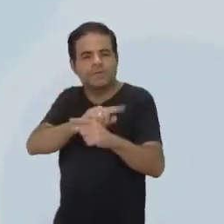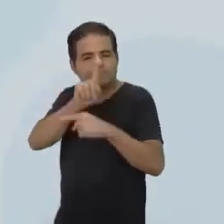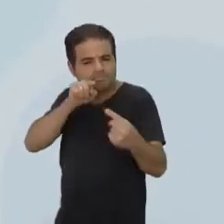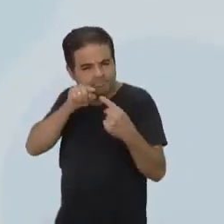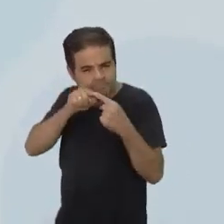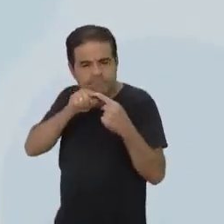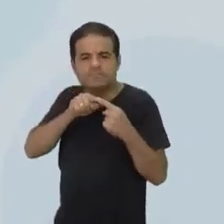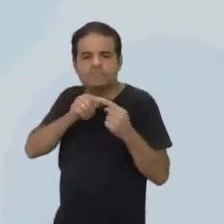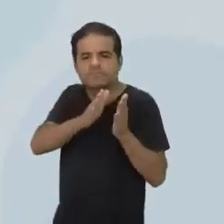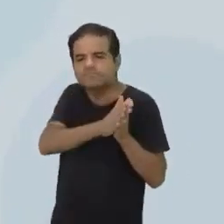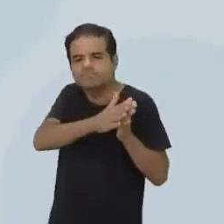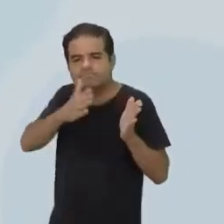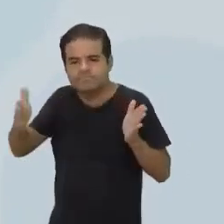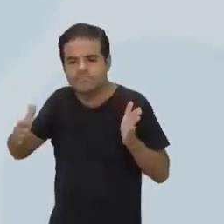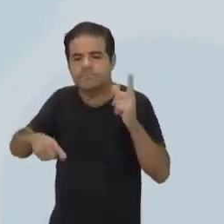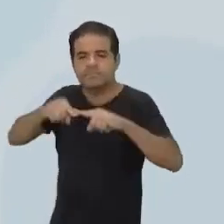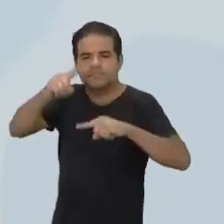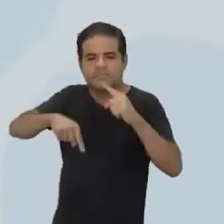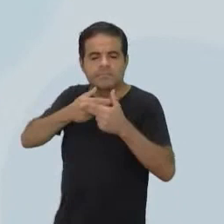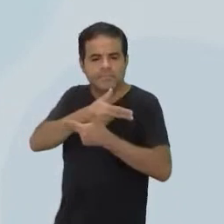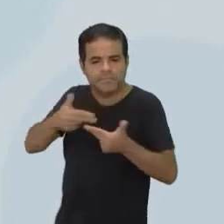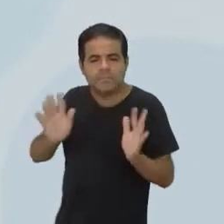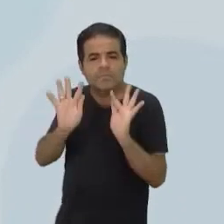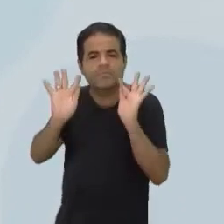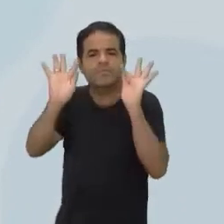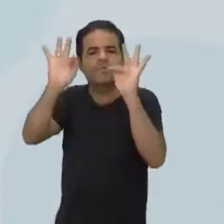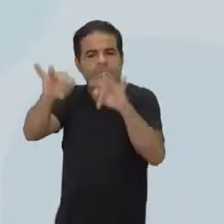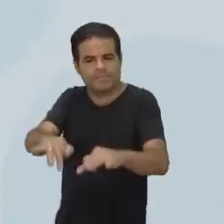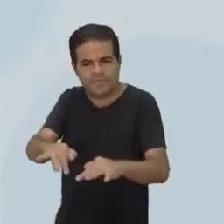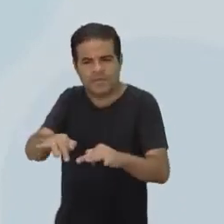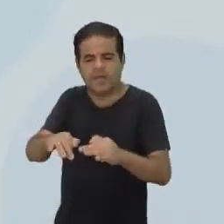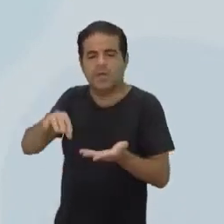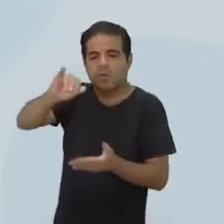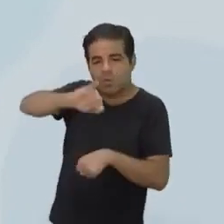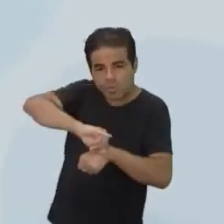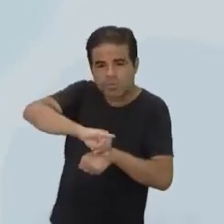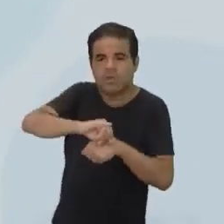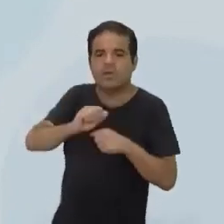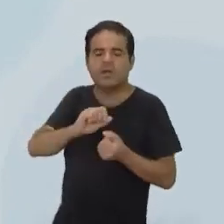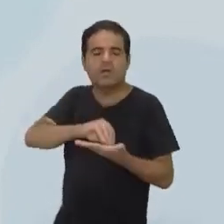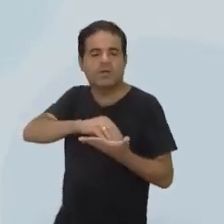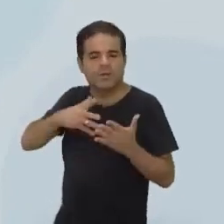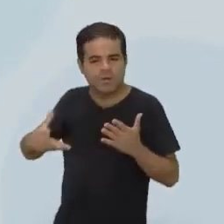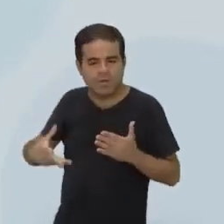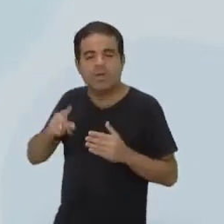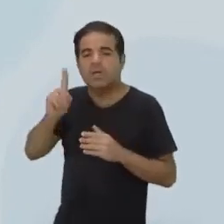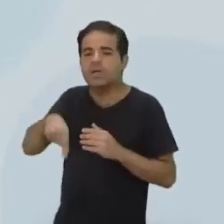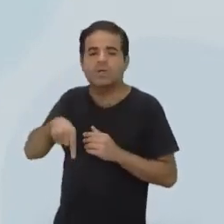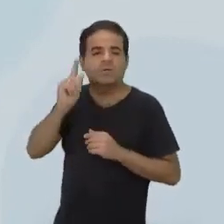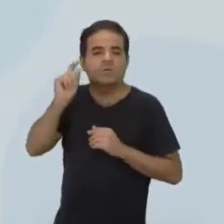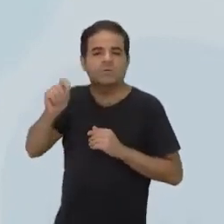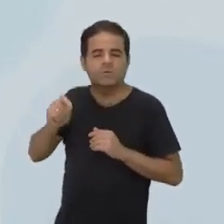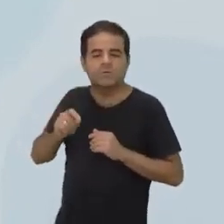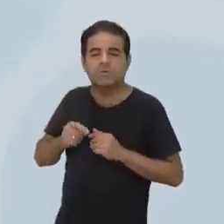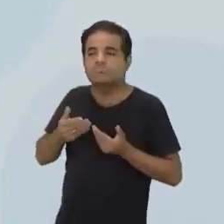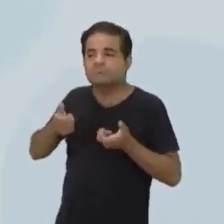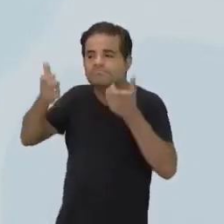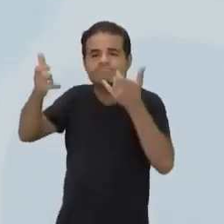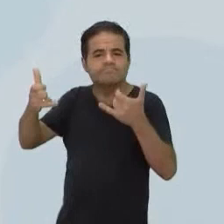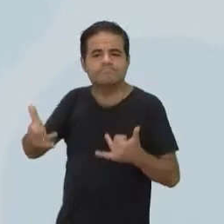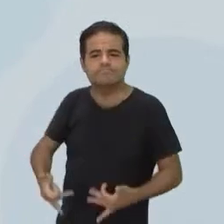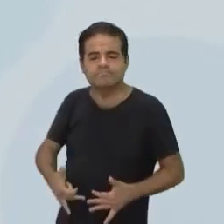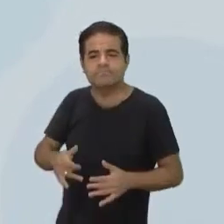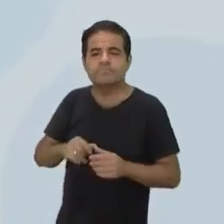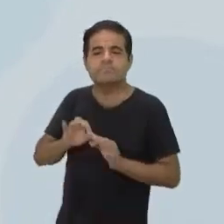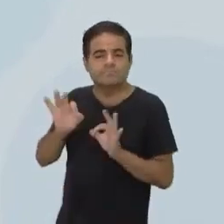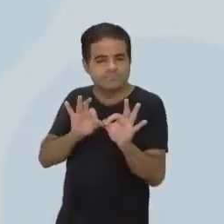finalização deste componente, né, no final desta unidade curricular, que é a gente fazer o